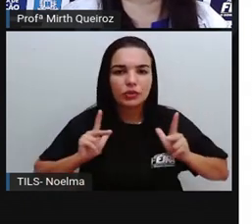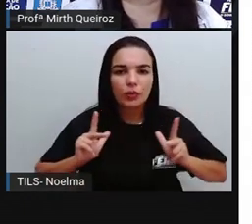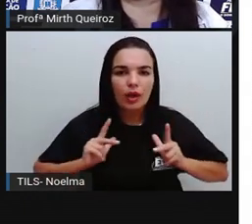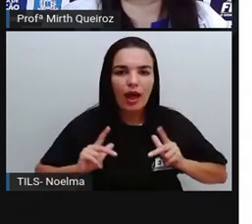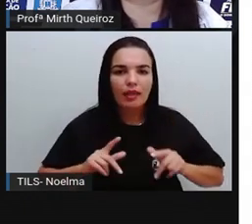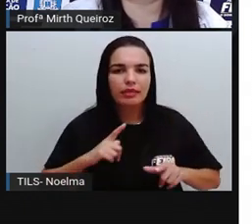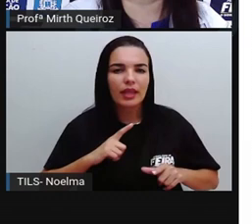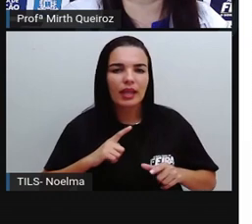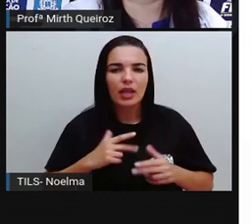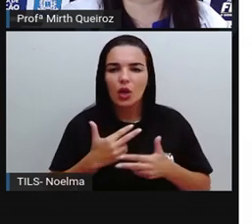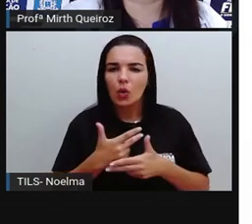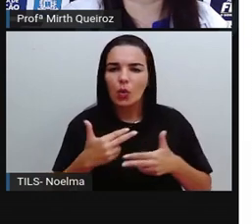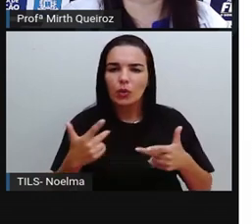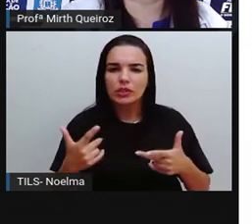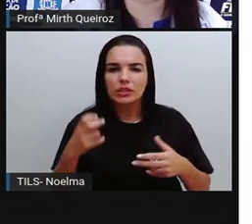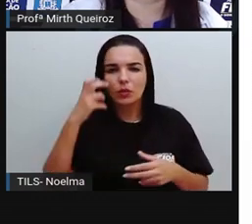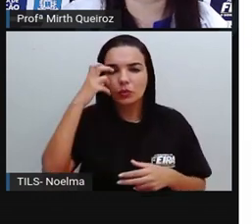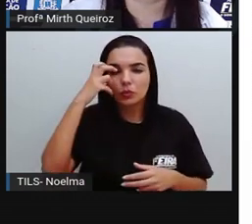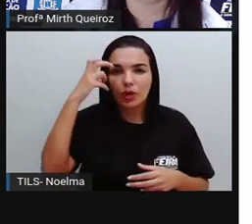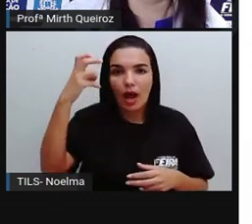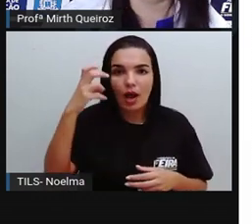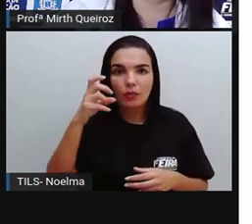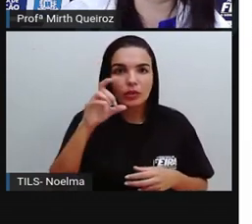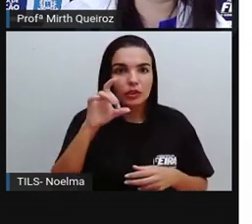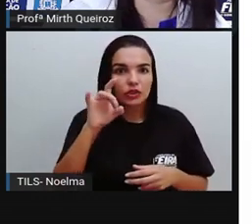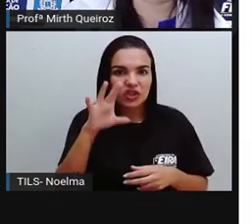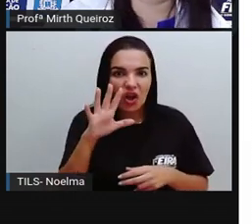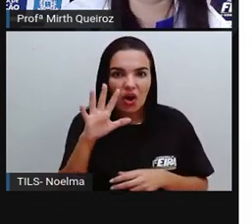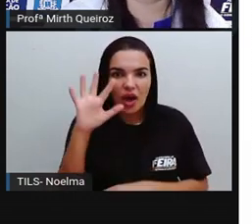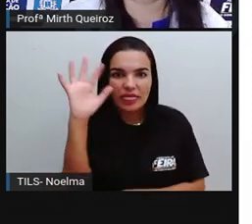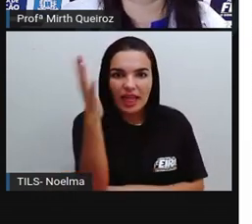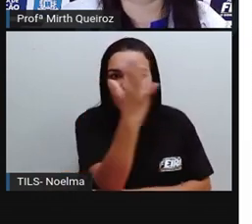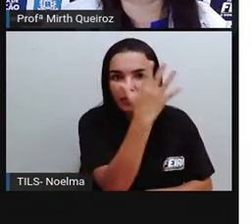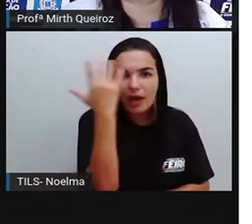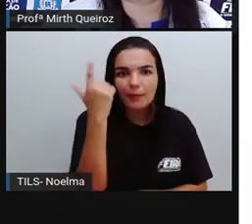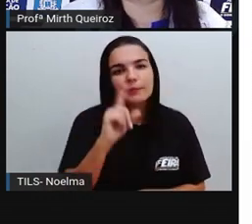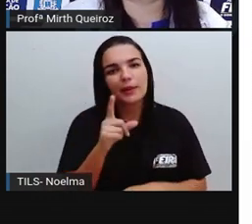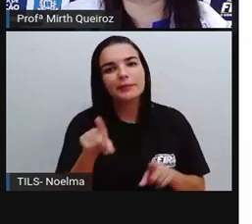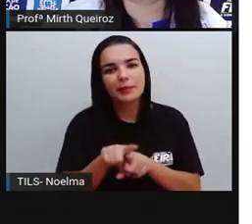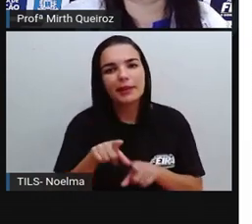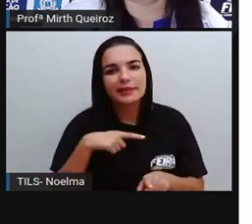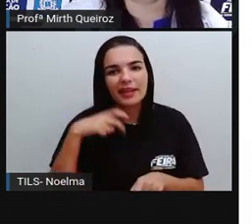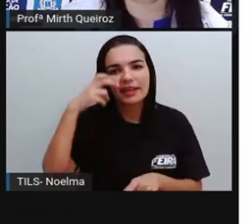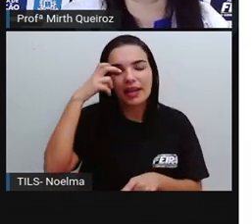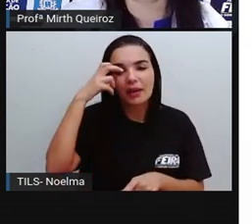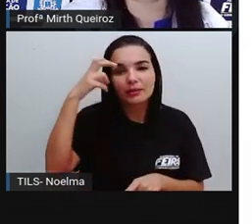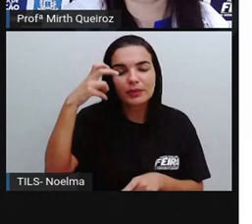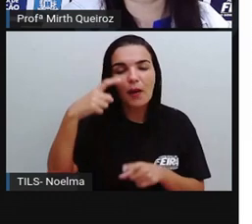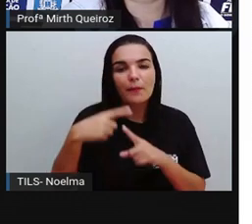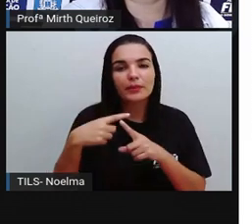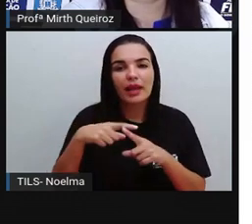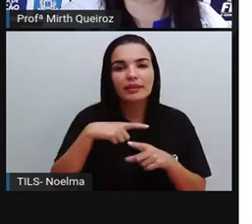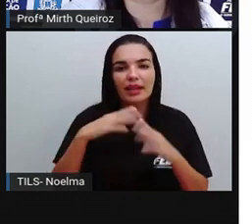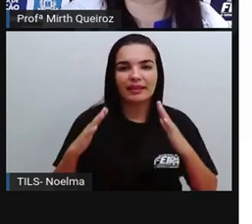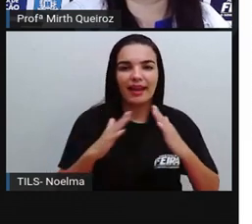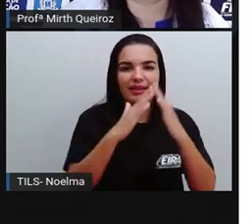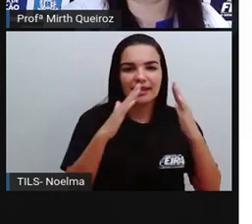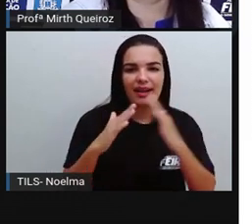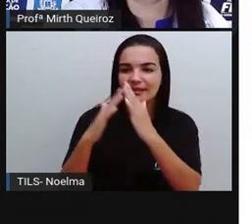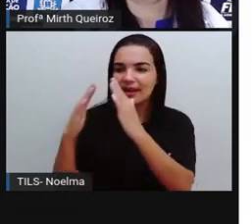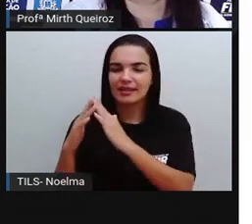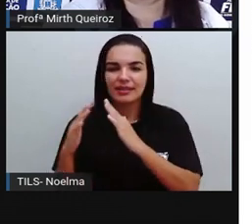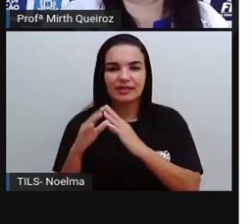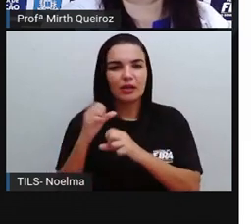elementos culturais, né? Não se trata de uma paisagem natural, mas de uma paisagem cultural, uma vez que tem elementos aí,